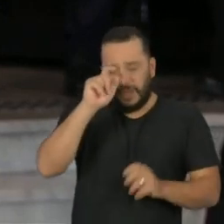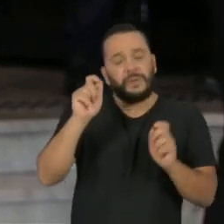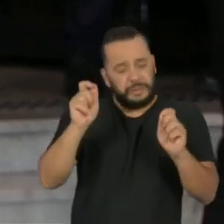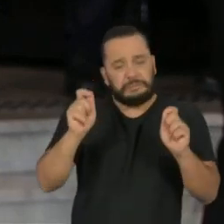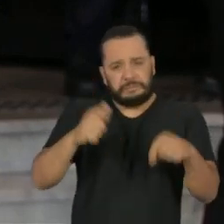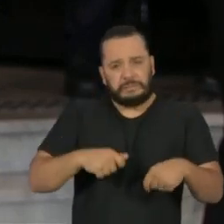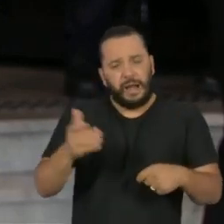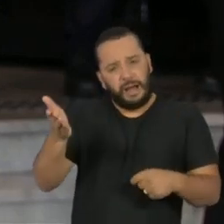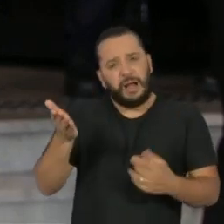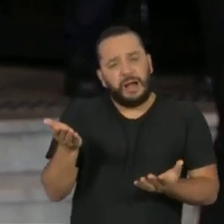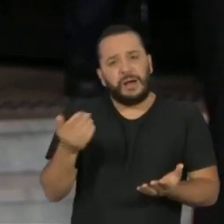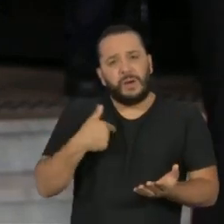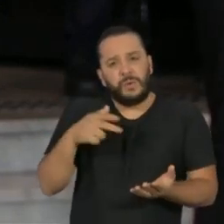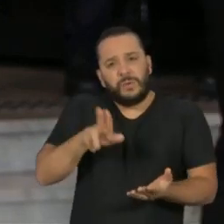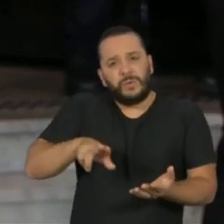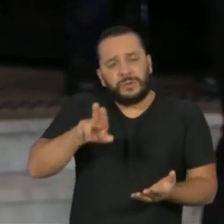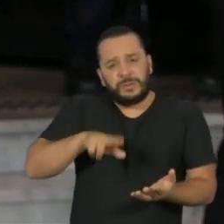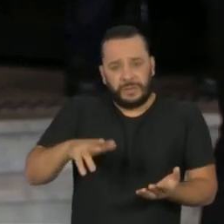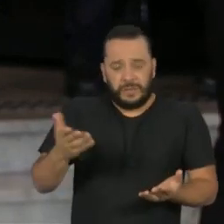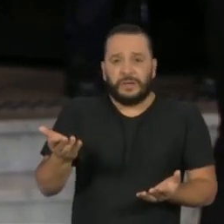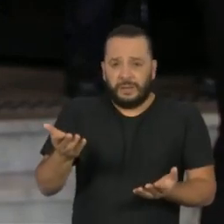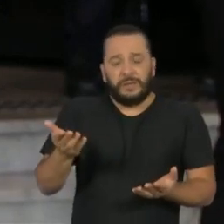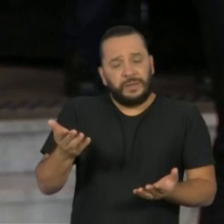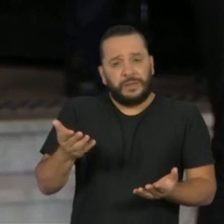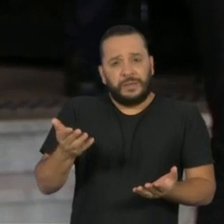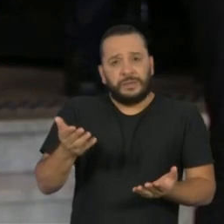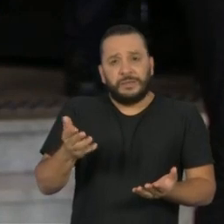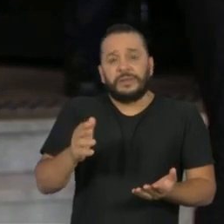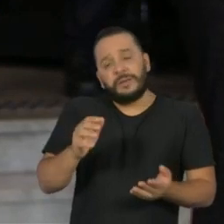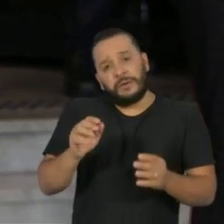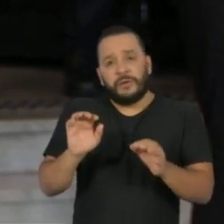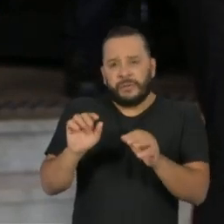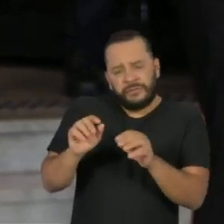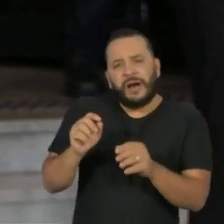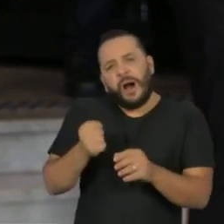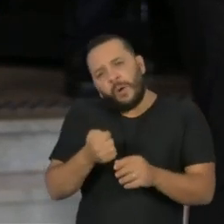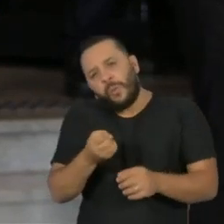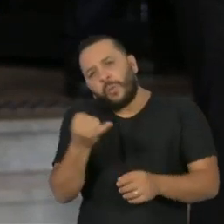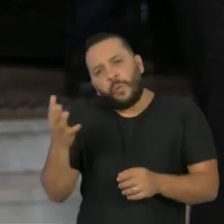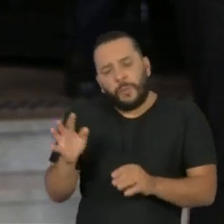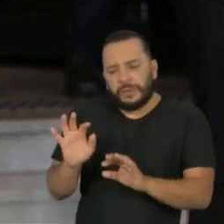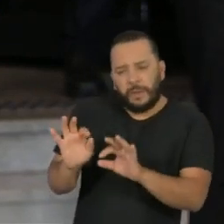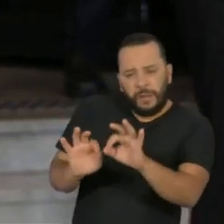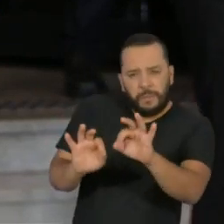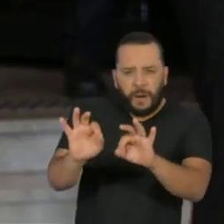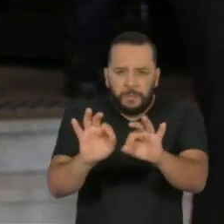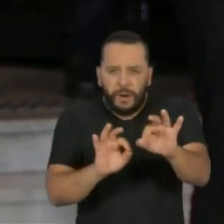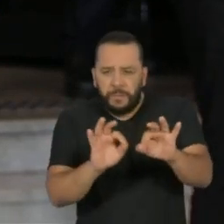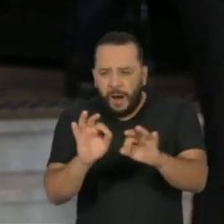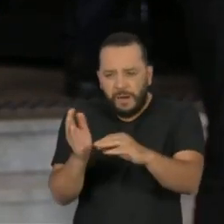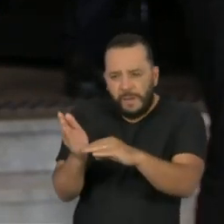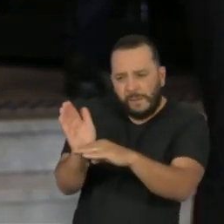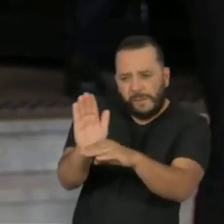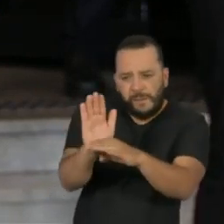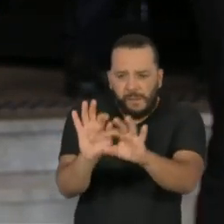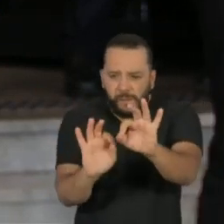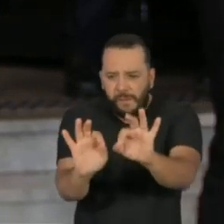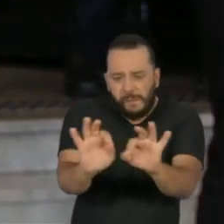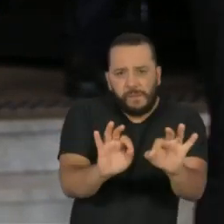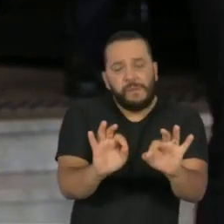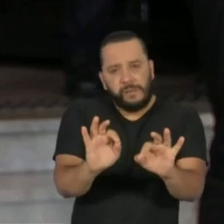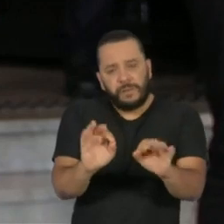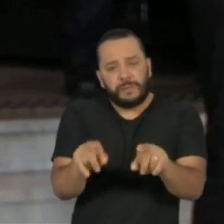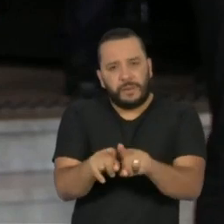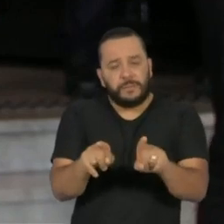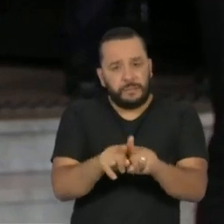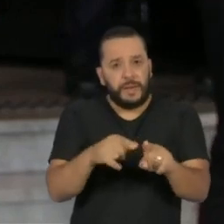que estão disponibilizados e falta, eventualmente, a complementação do ponto de vista de suporte de aparelhos e contratação